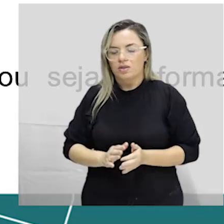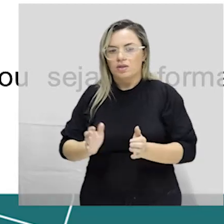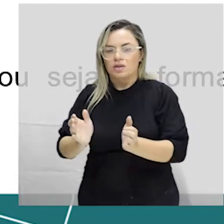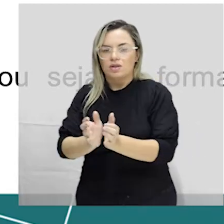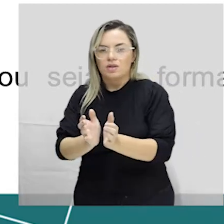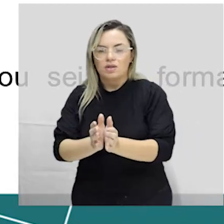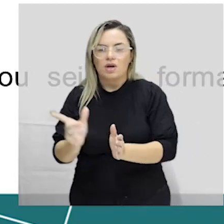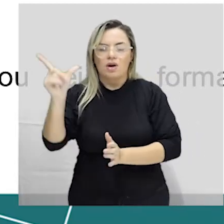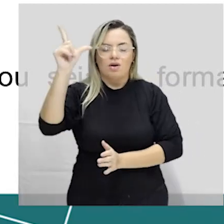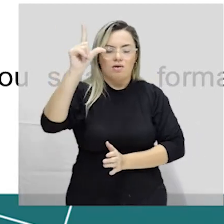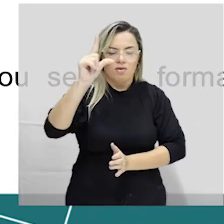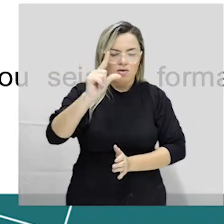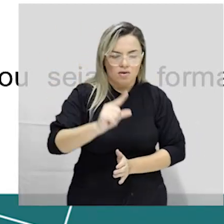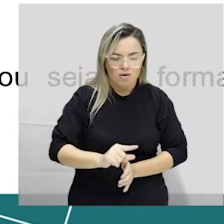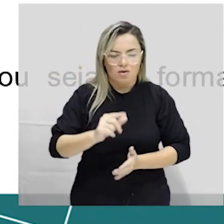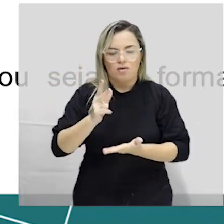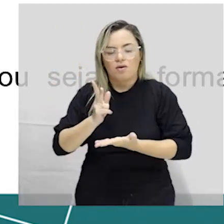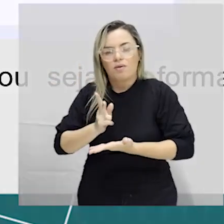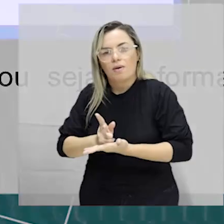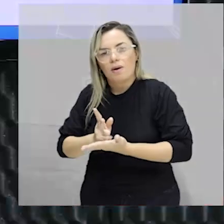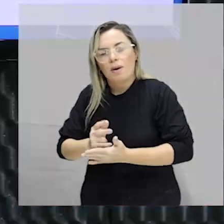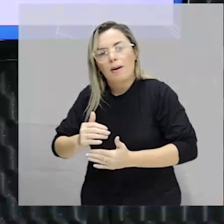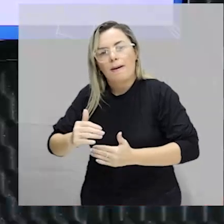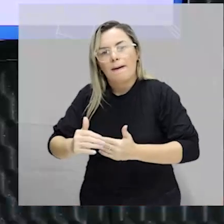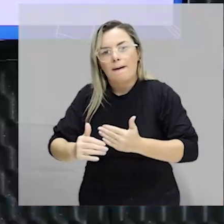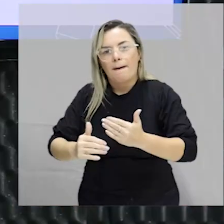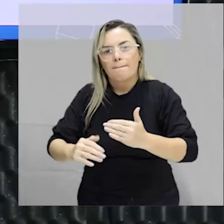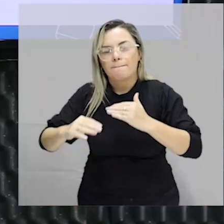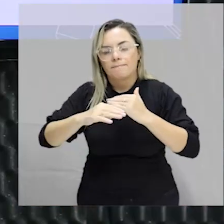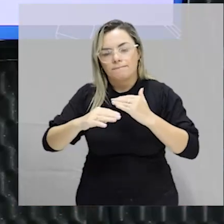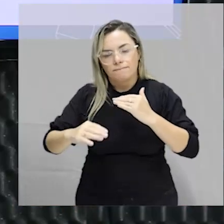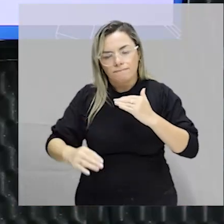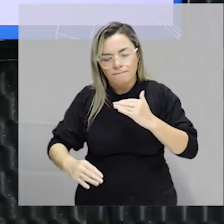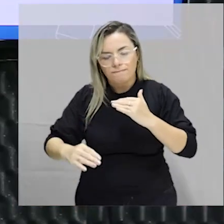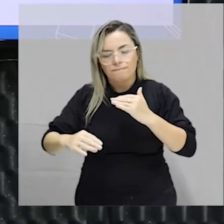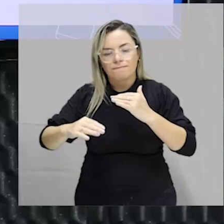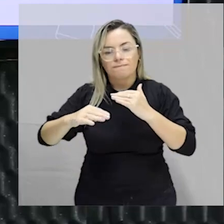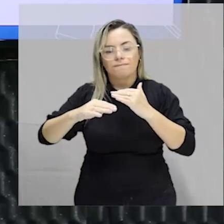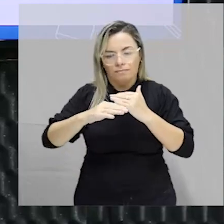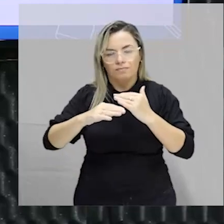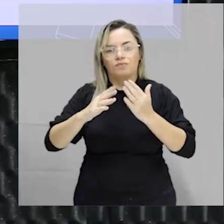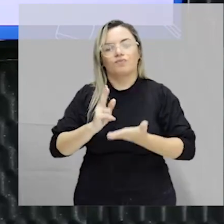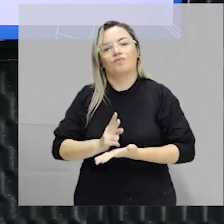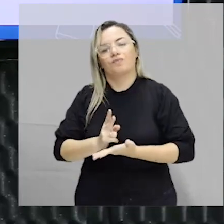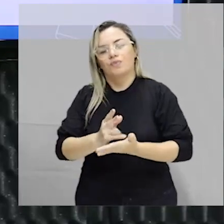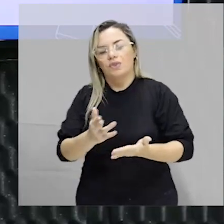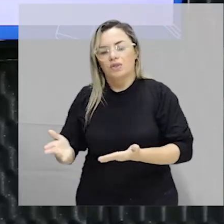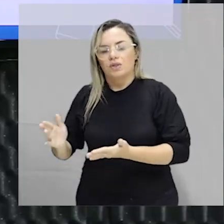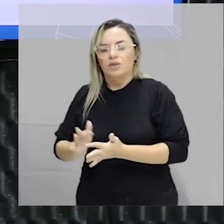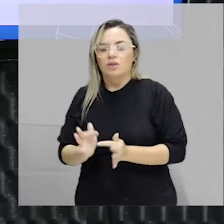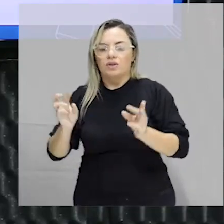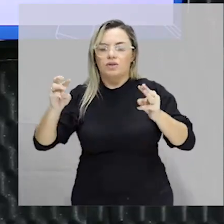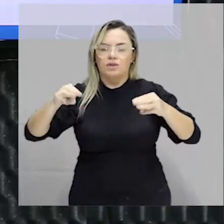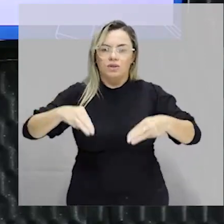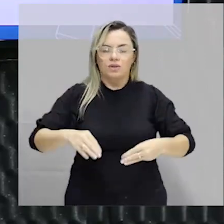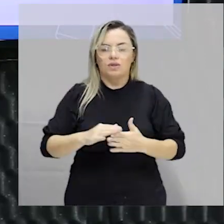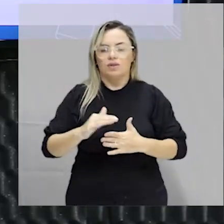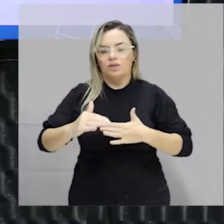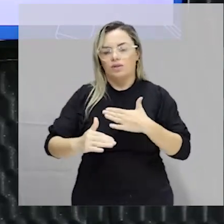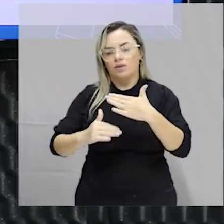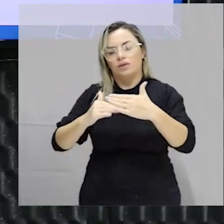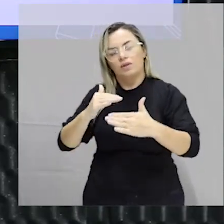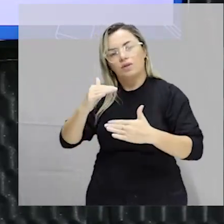ir reduzindo ao longo do tempo a desigualdade social. O fim disso, a etapa final de todo esse